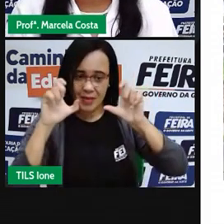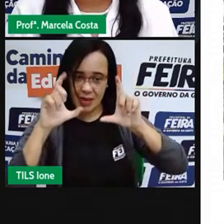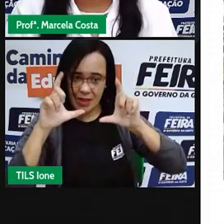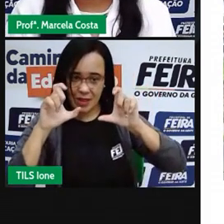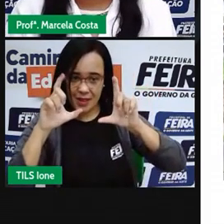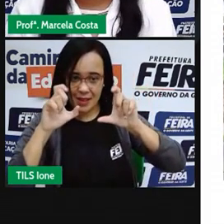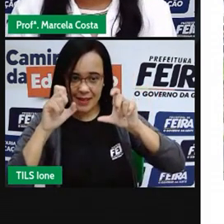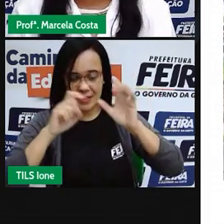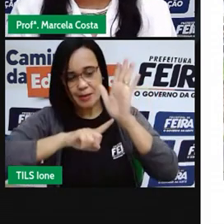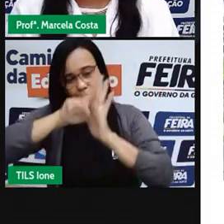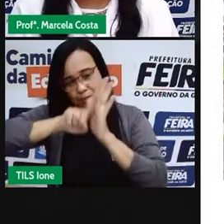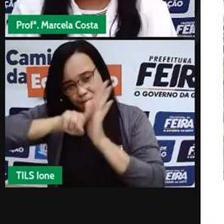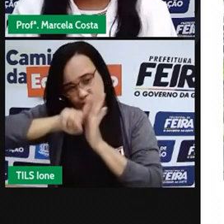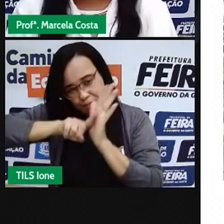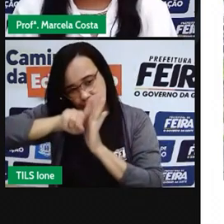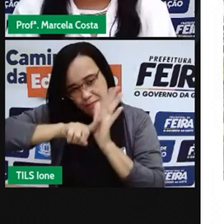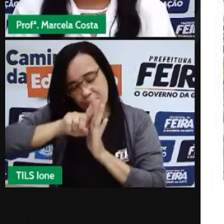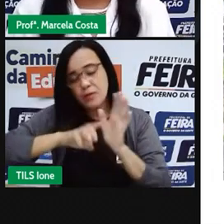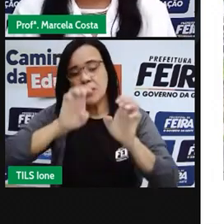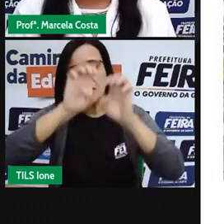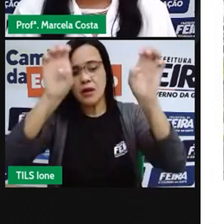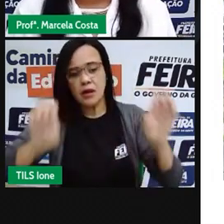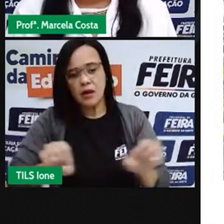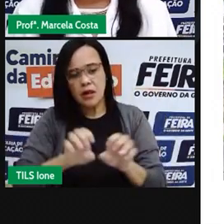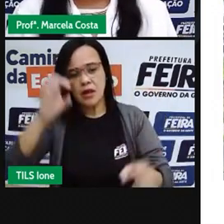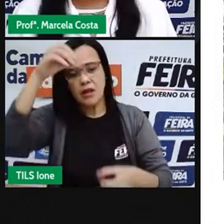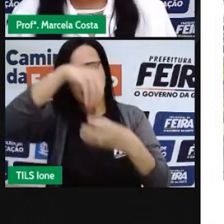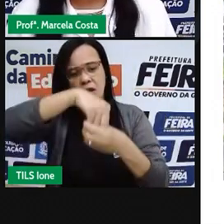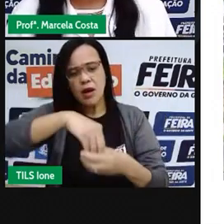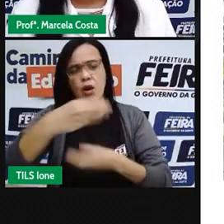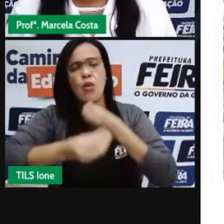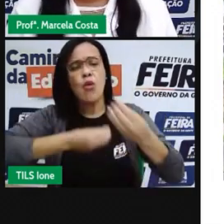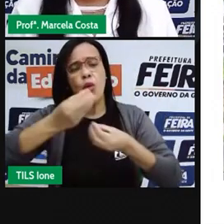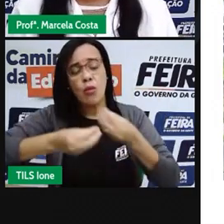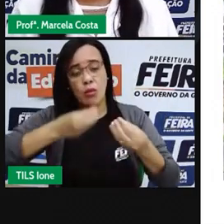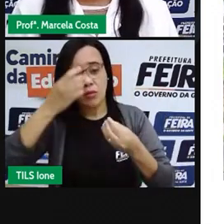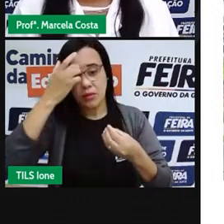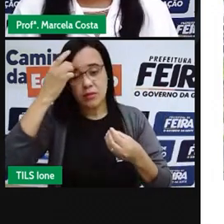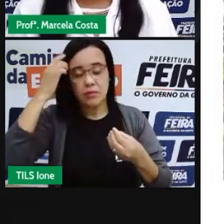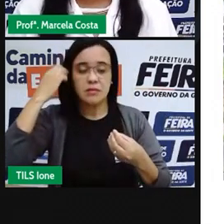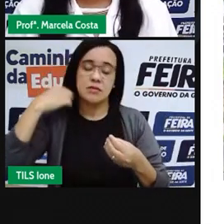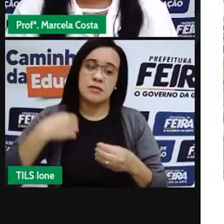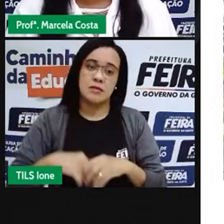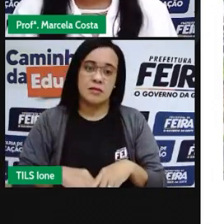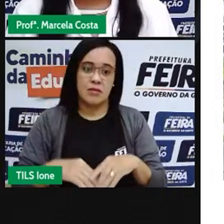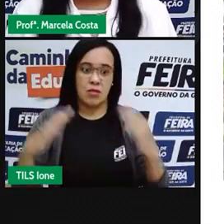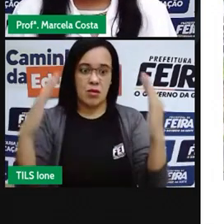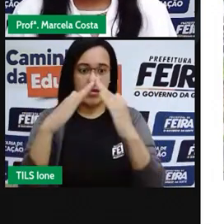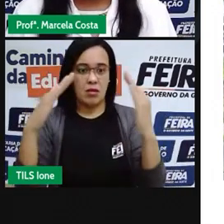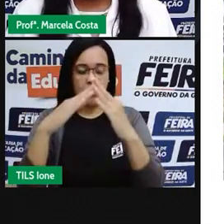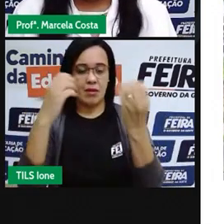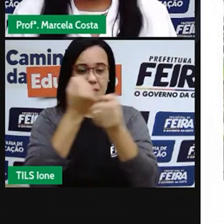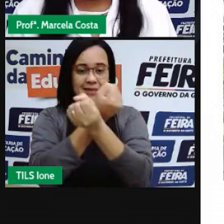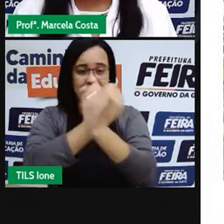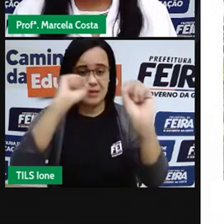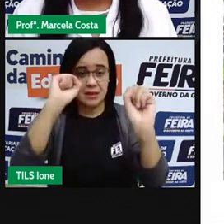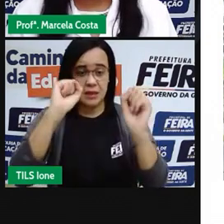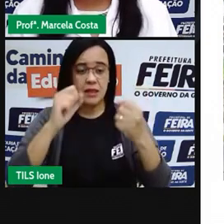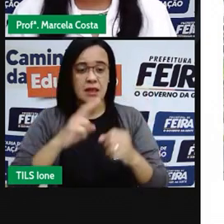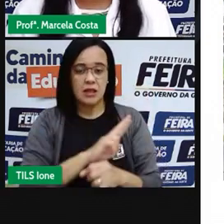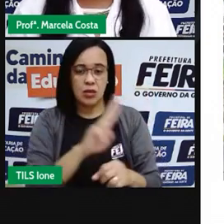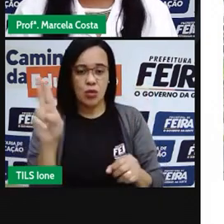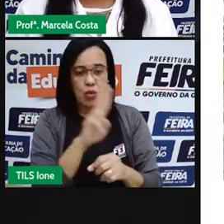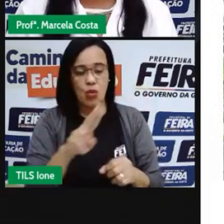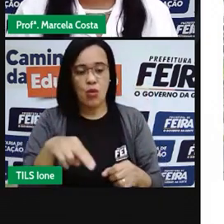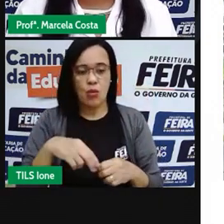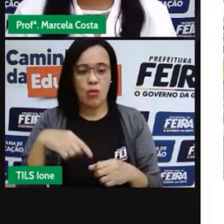gente analisar a estrutura. Veja aqui esse casarão, olhos d'água.